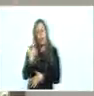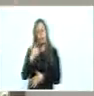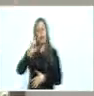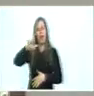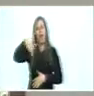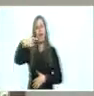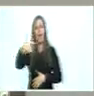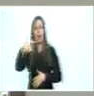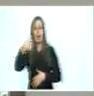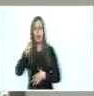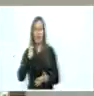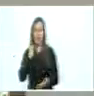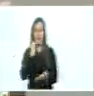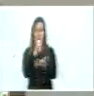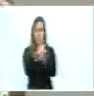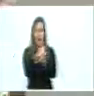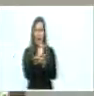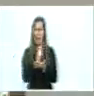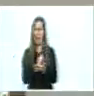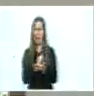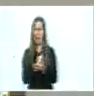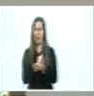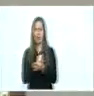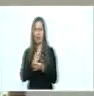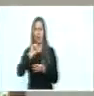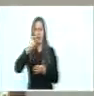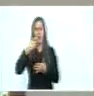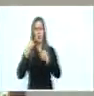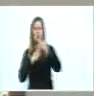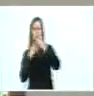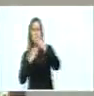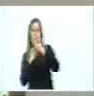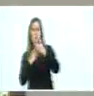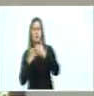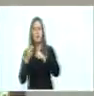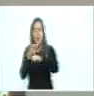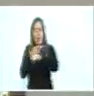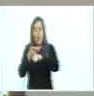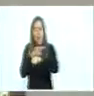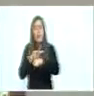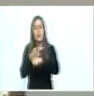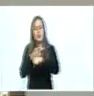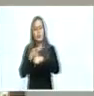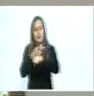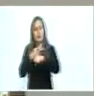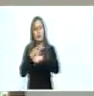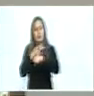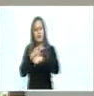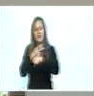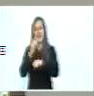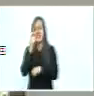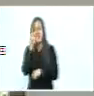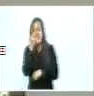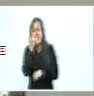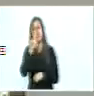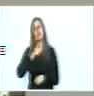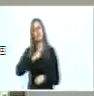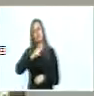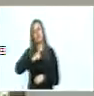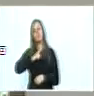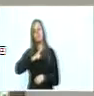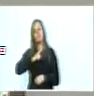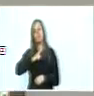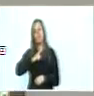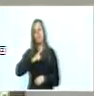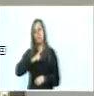balcão e pagam, né? O empreendedor, o consultor, quando nos procura, que nós somos superavitados. Então, dinheiro nós temos. Eu estou